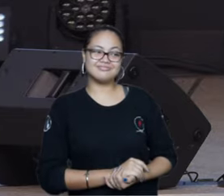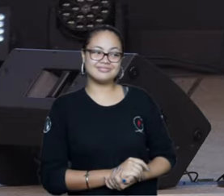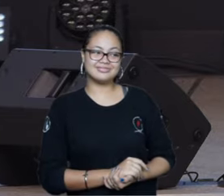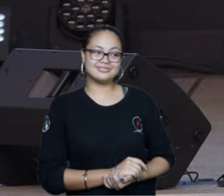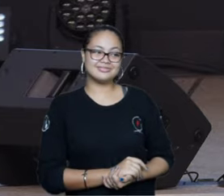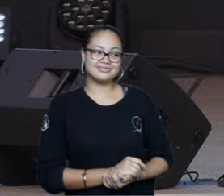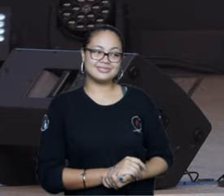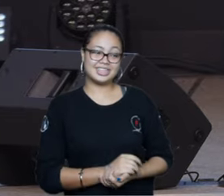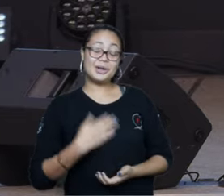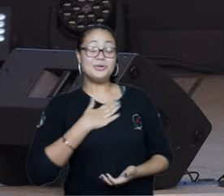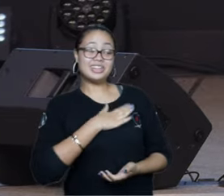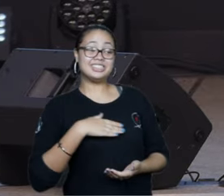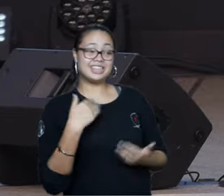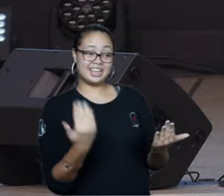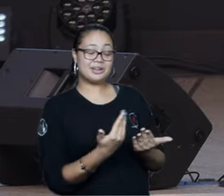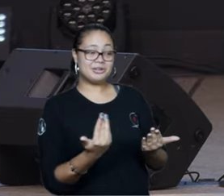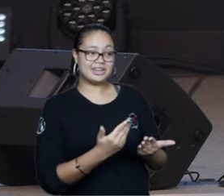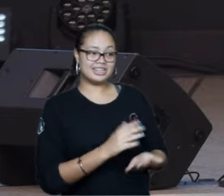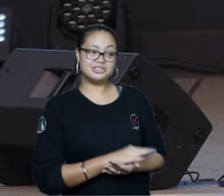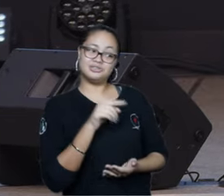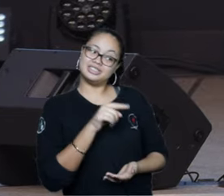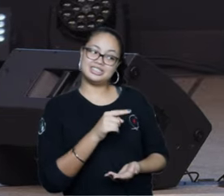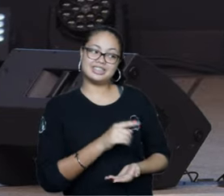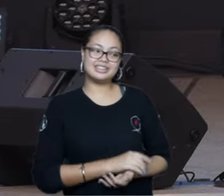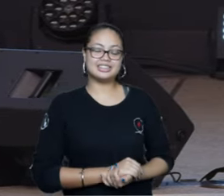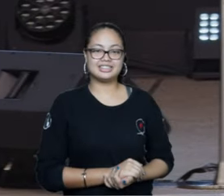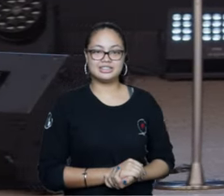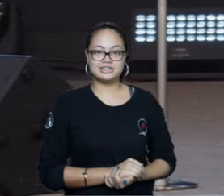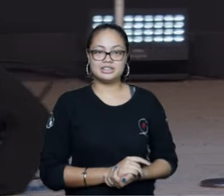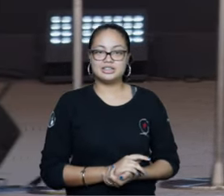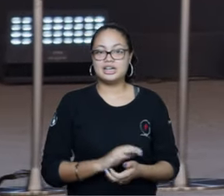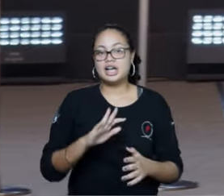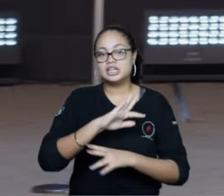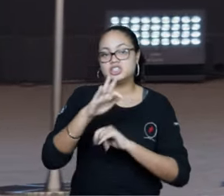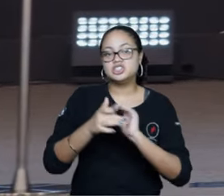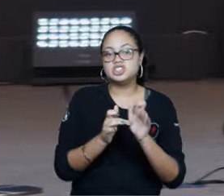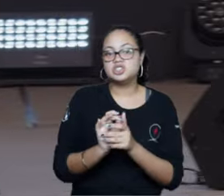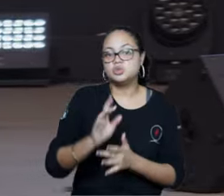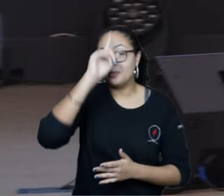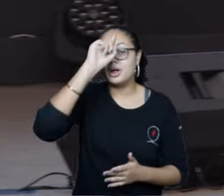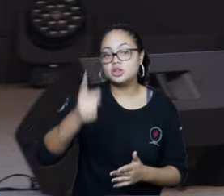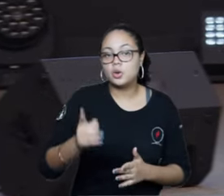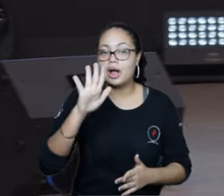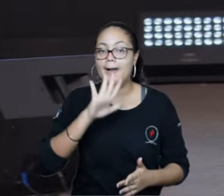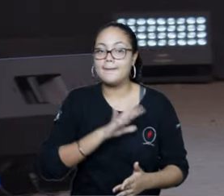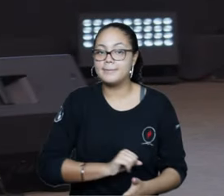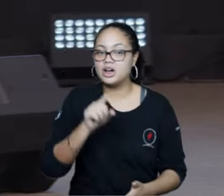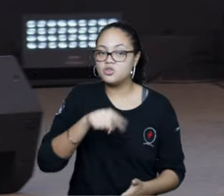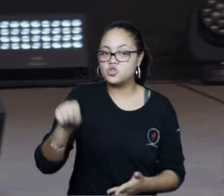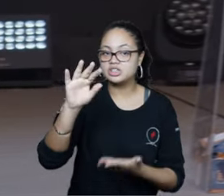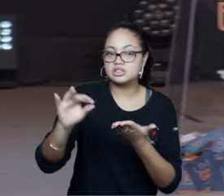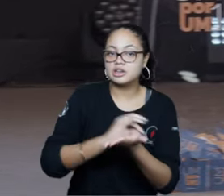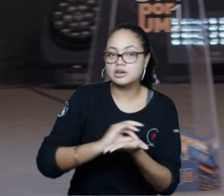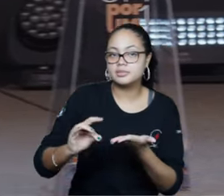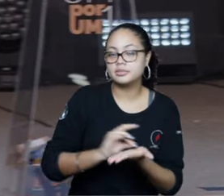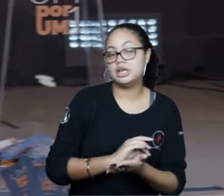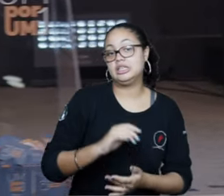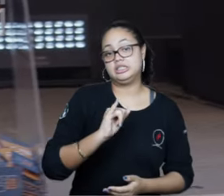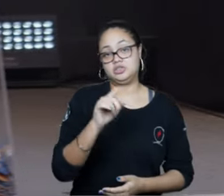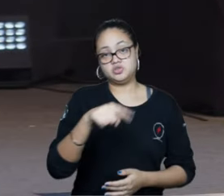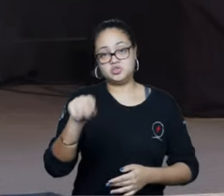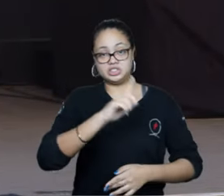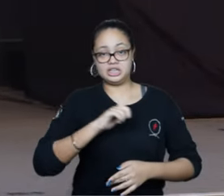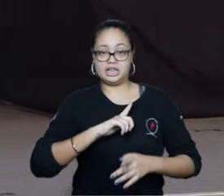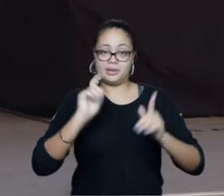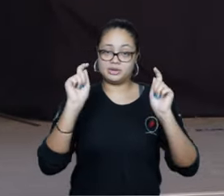você ia gostar de você quando Jesus da ordem a mais vossos inimigos se você tem a possibilidade